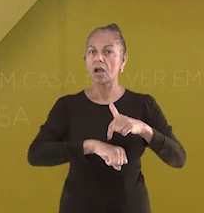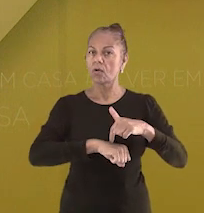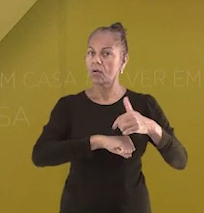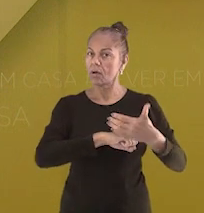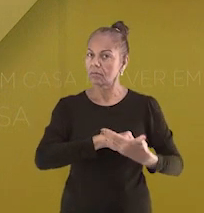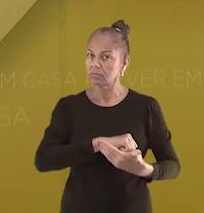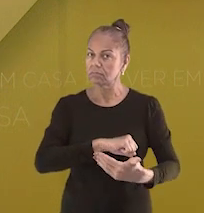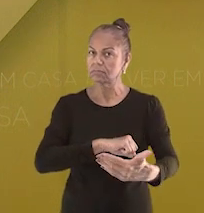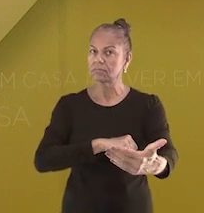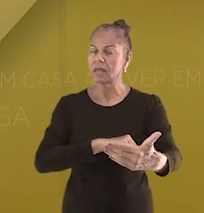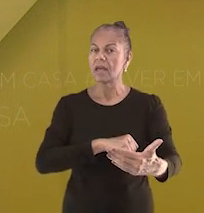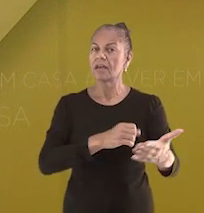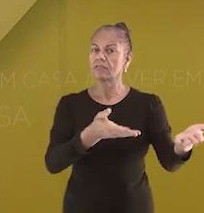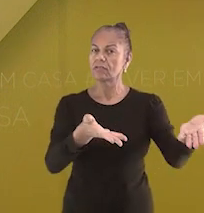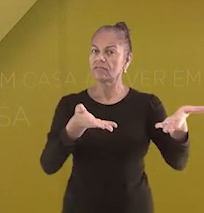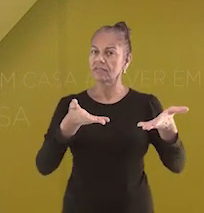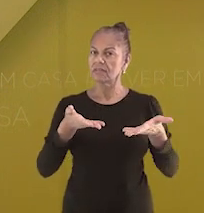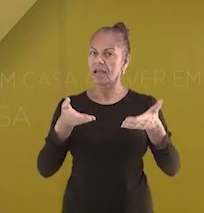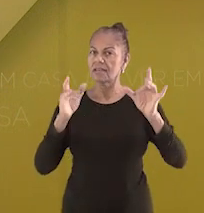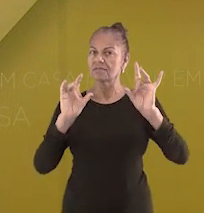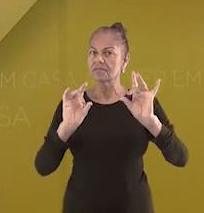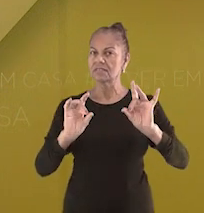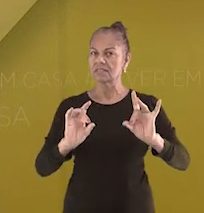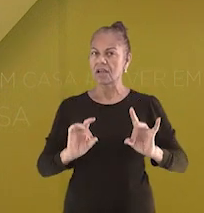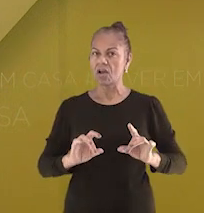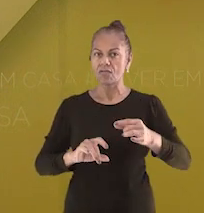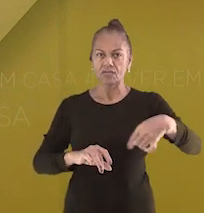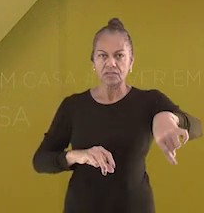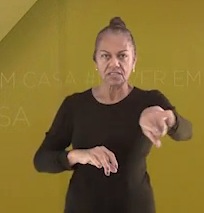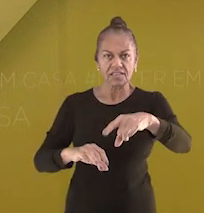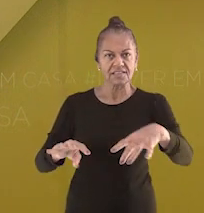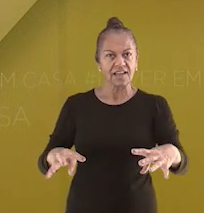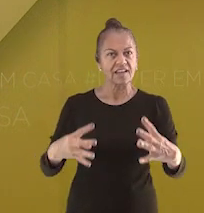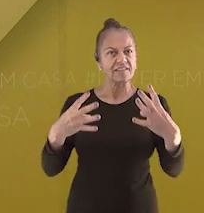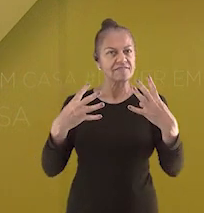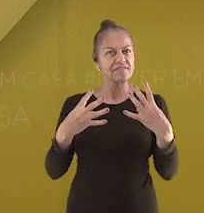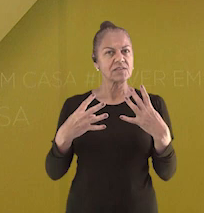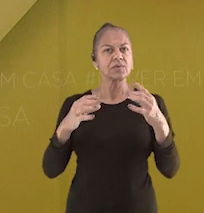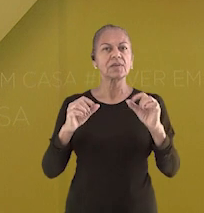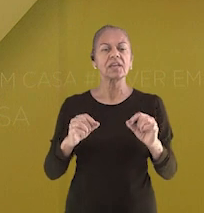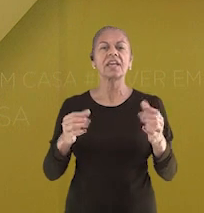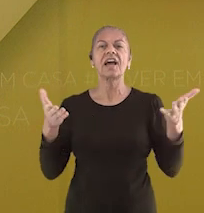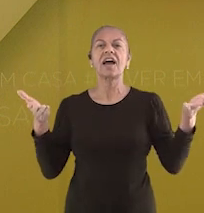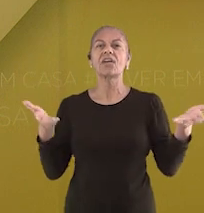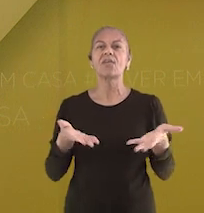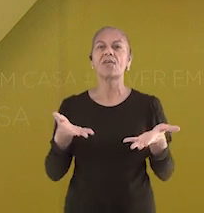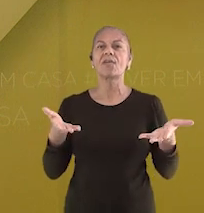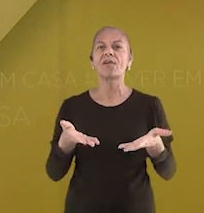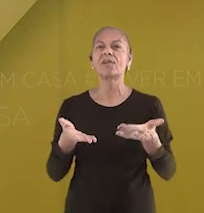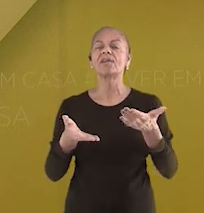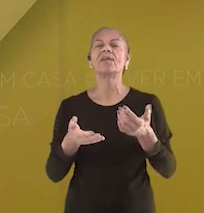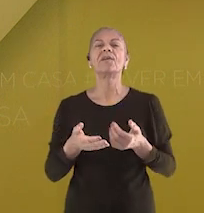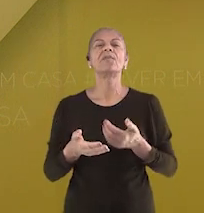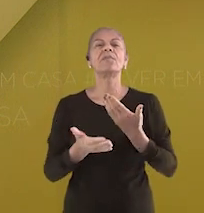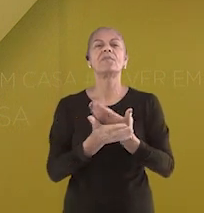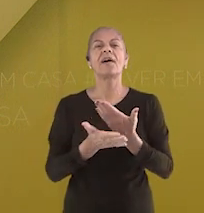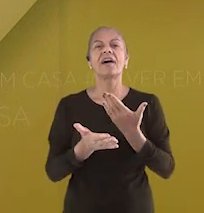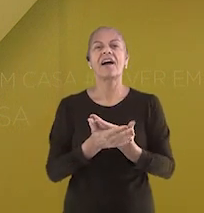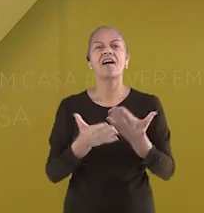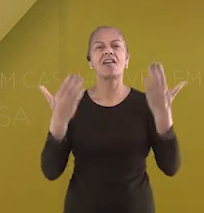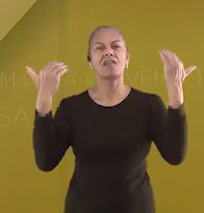muito especial para você, telespectador. O convite é para realizarmos uma aula de ginástica com exercícios